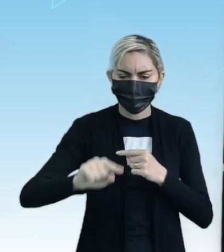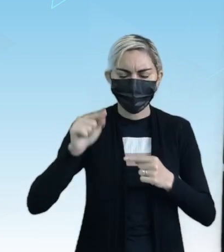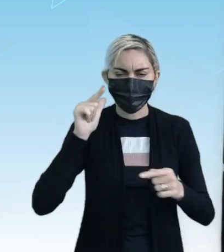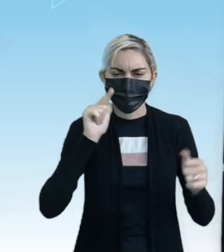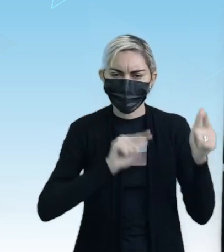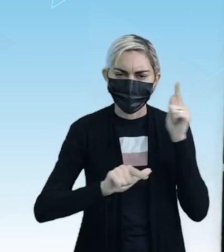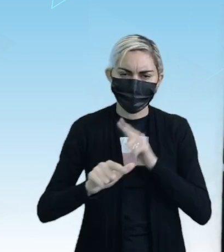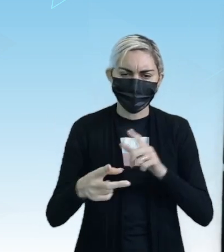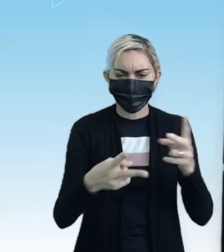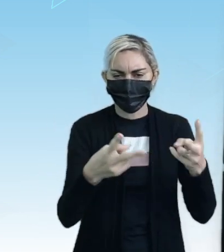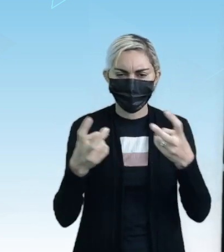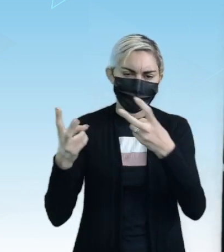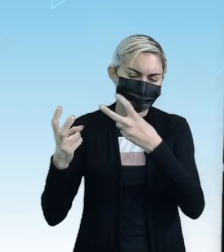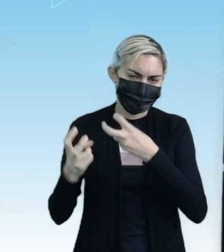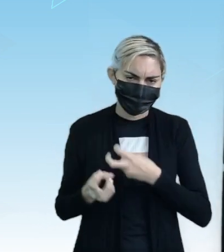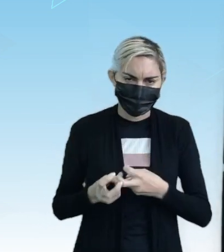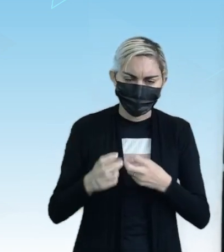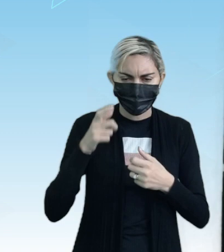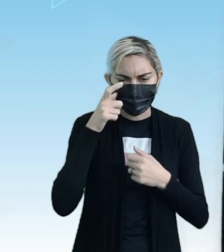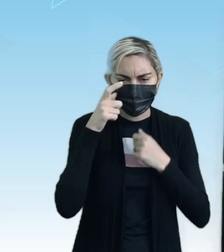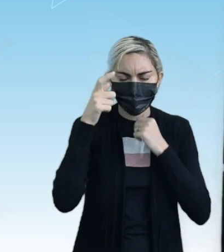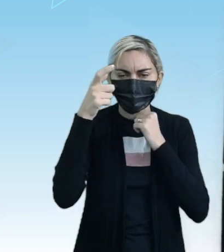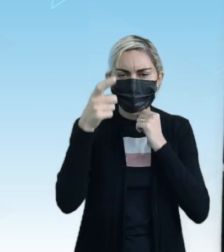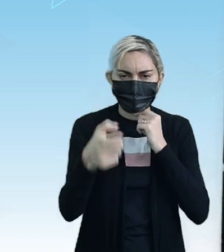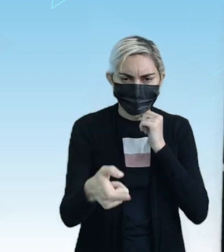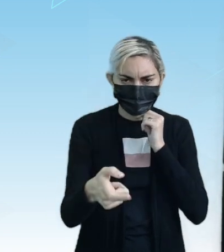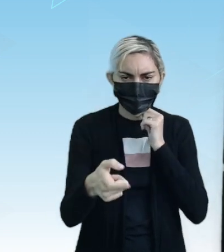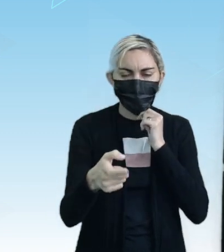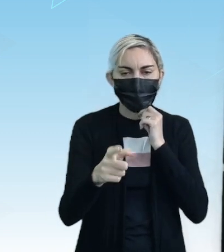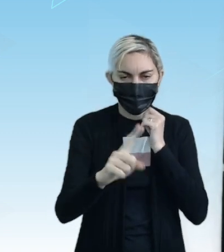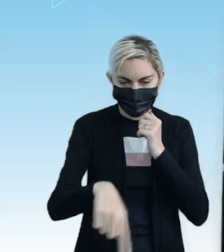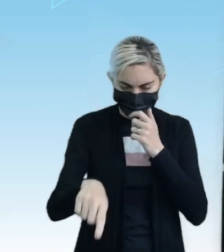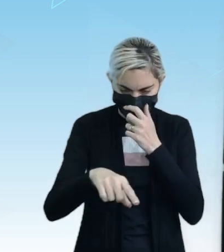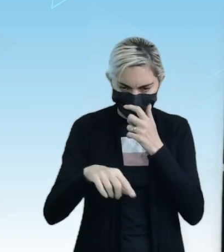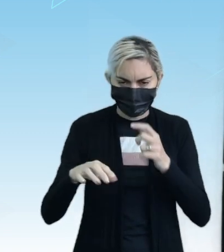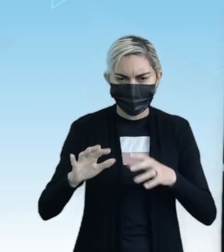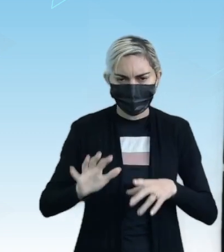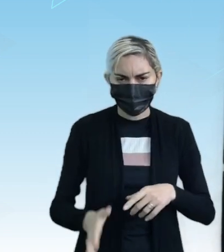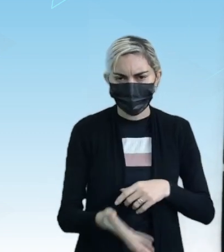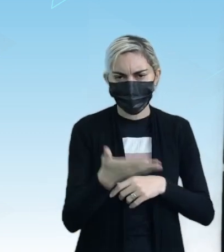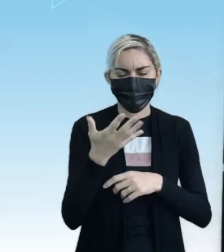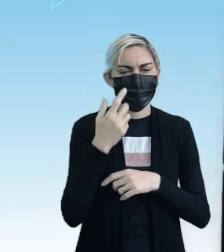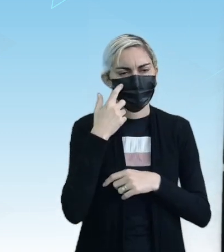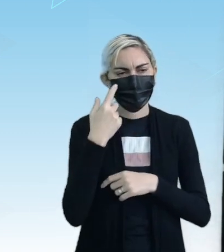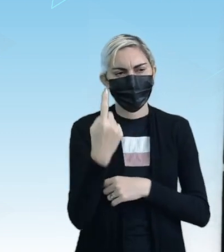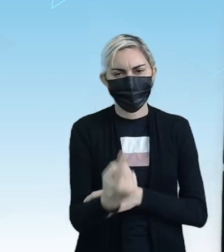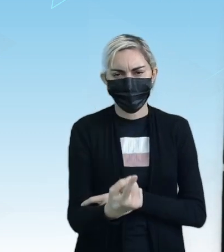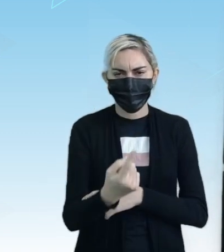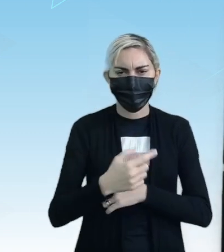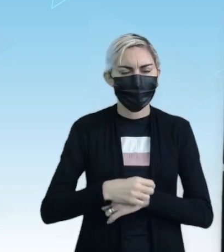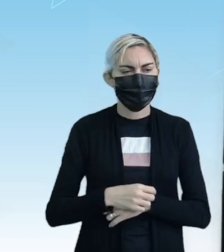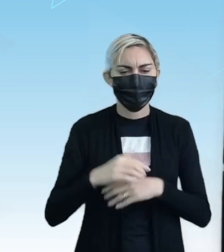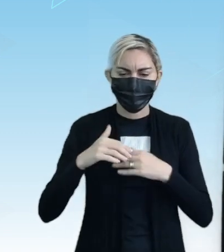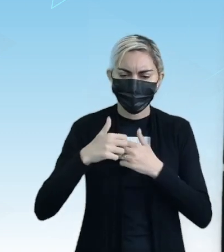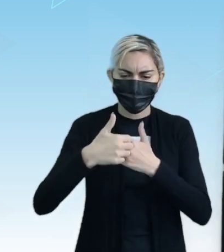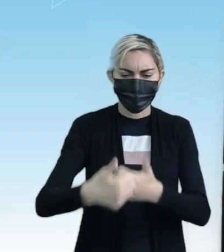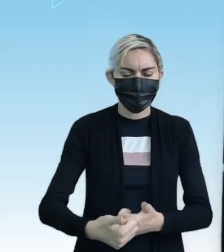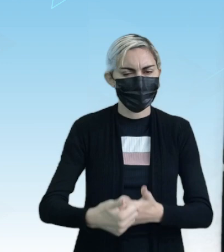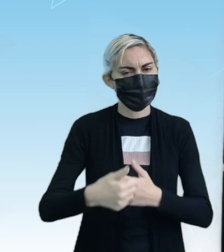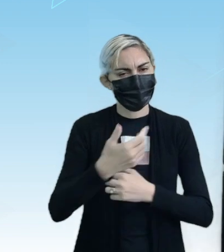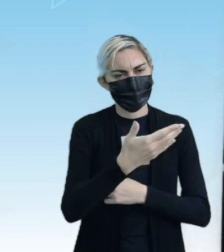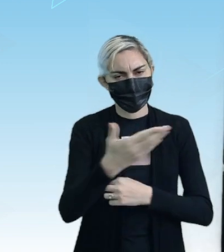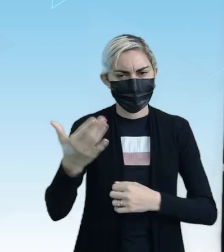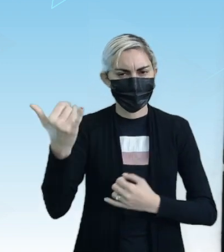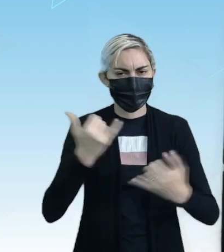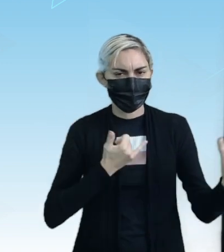conseguimos perceber a intencionalidade. E vamos seguindo. Olhem aqui, acompanhem comigo.